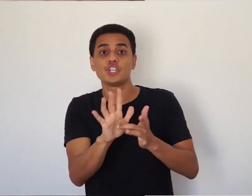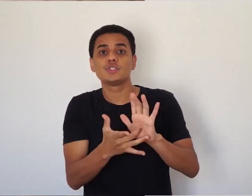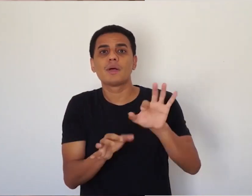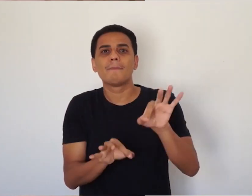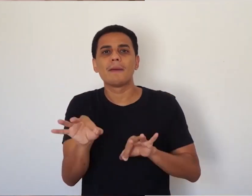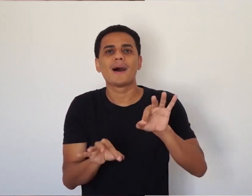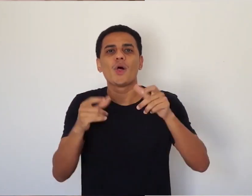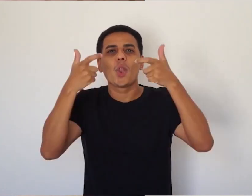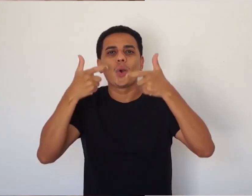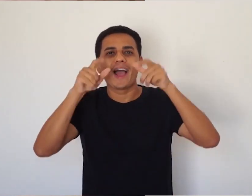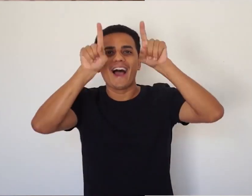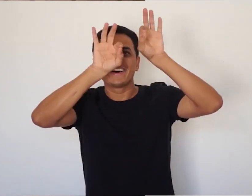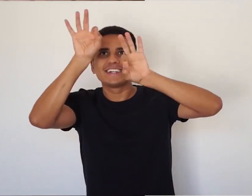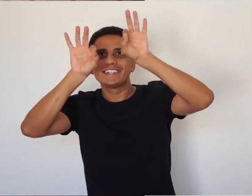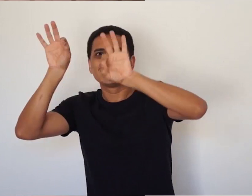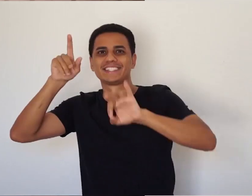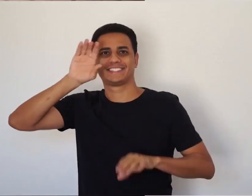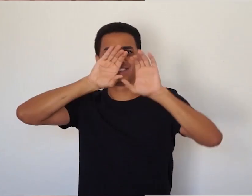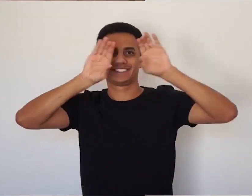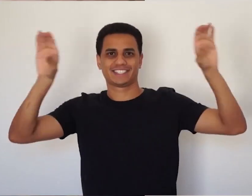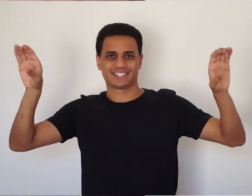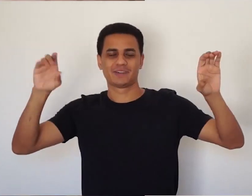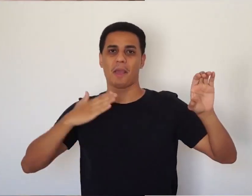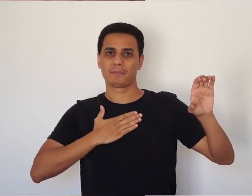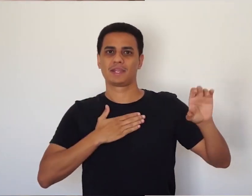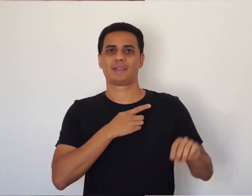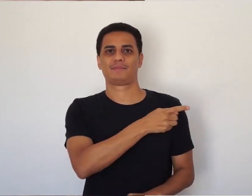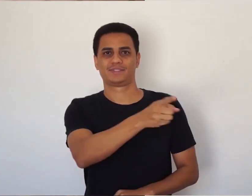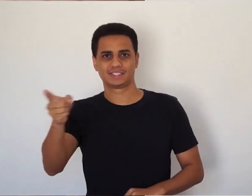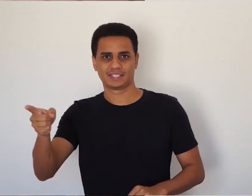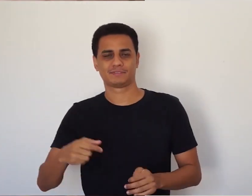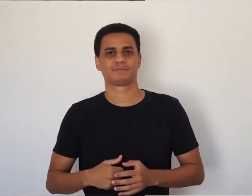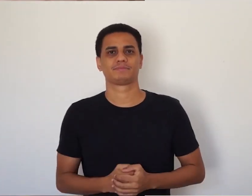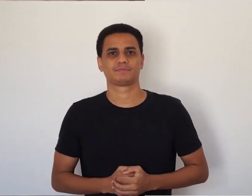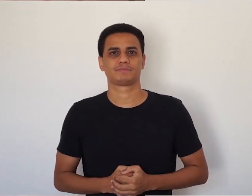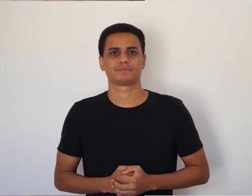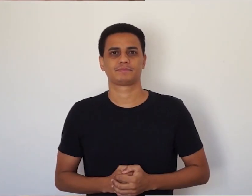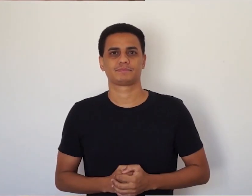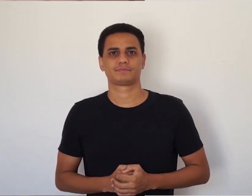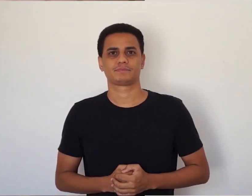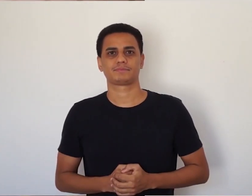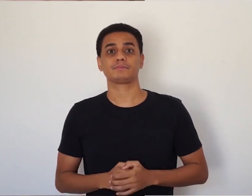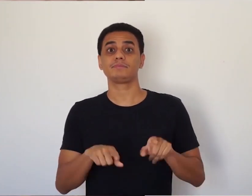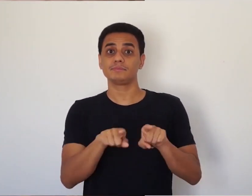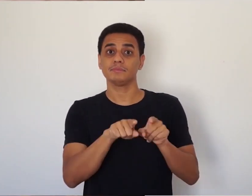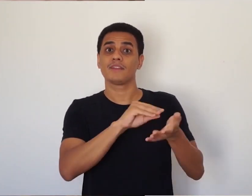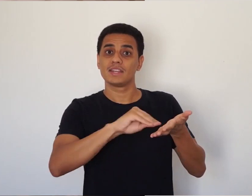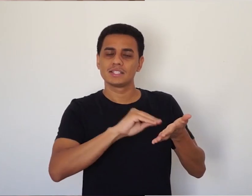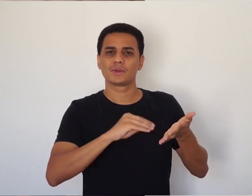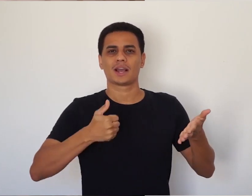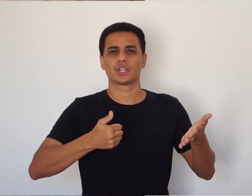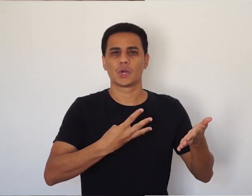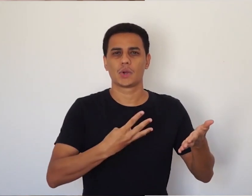lugar para você e para mim. Mas há mais uma marca dessa esperança nessa primeira cerimônia de Páscoa.